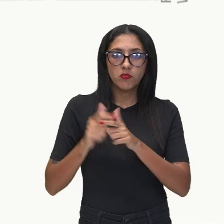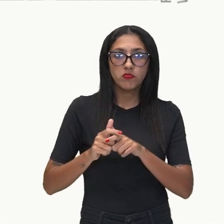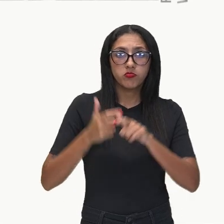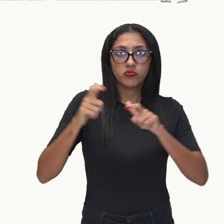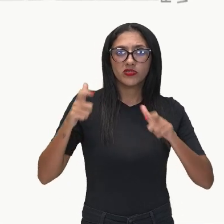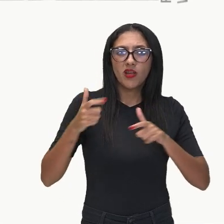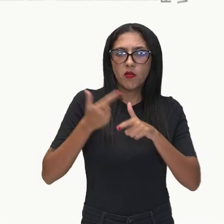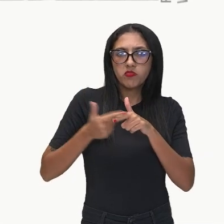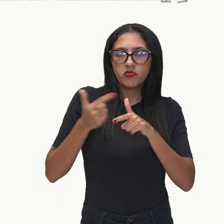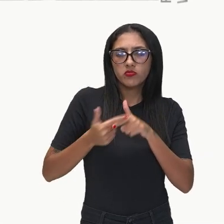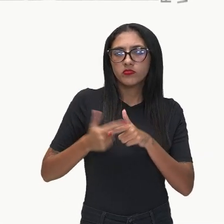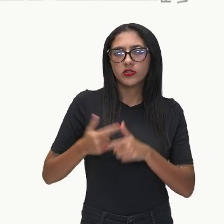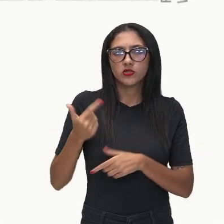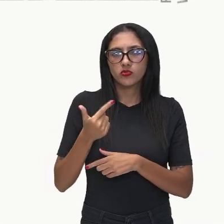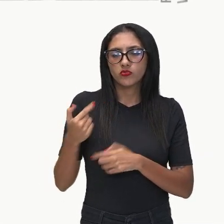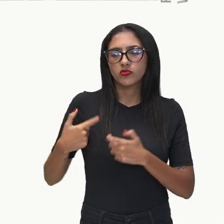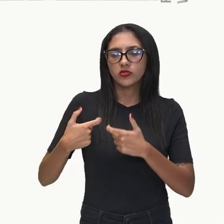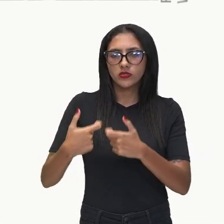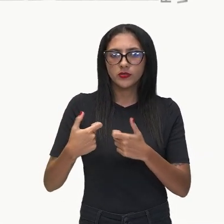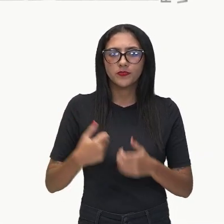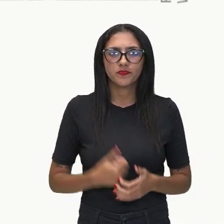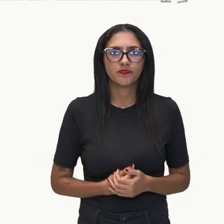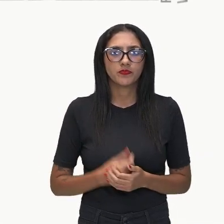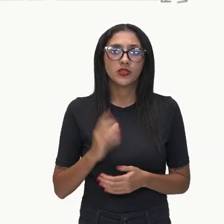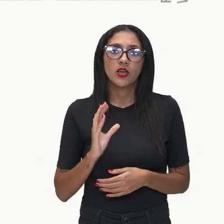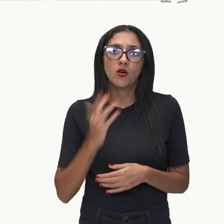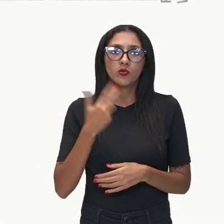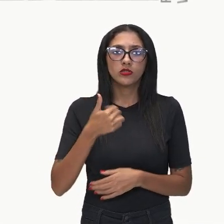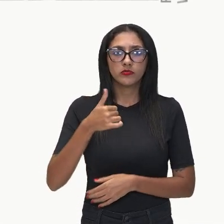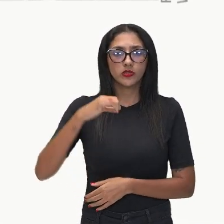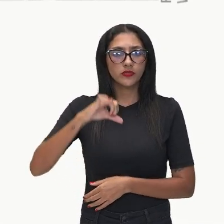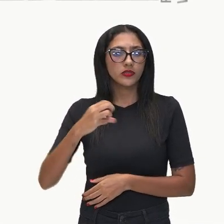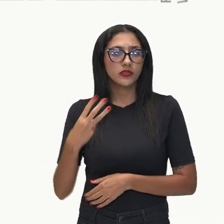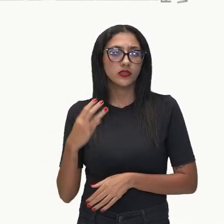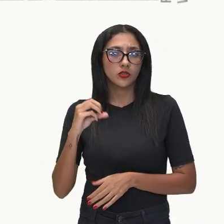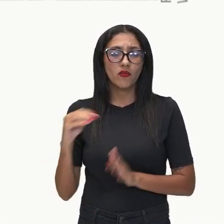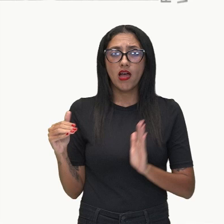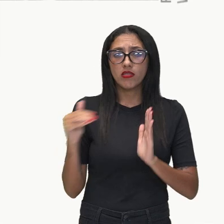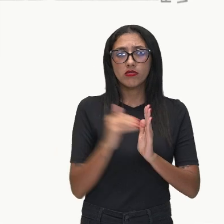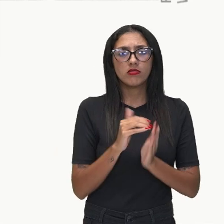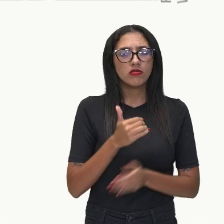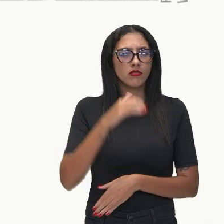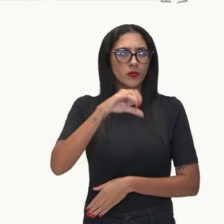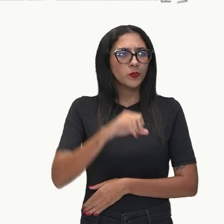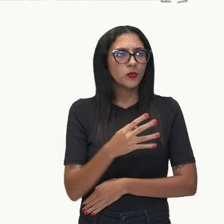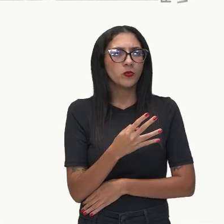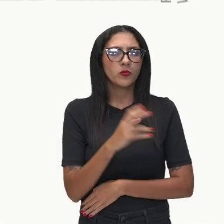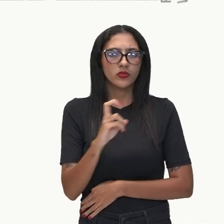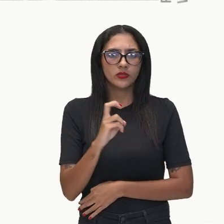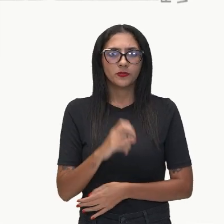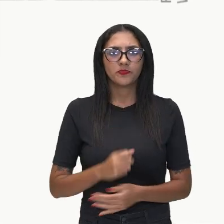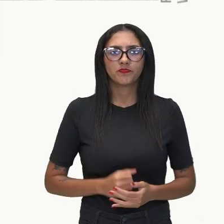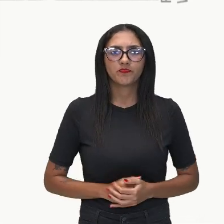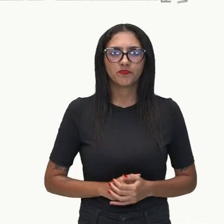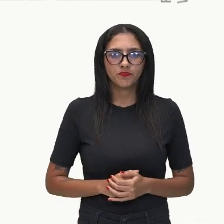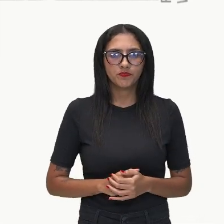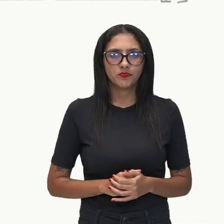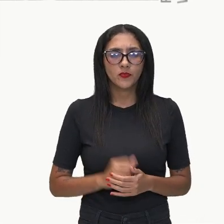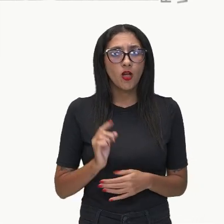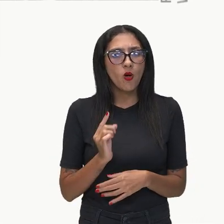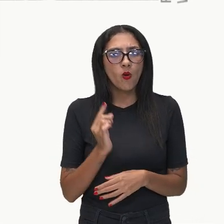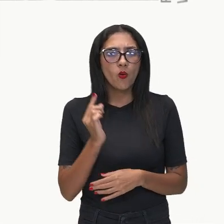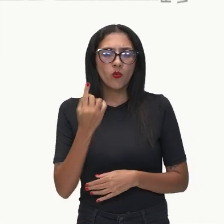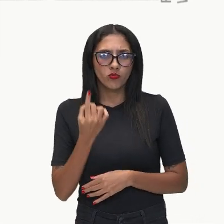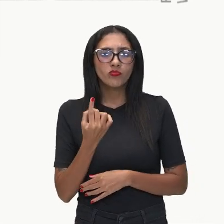Guerra Mundial, que ocorreu entre 1939 e 1945, tá? E aí um dos argumentos utilizados